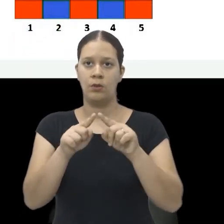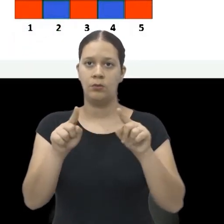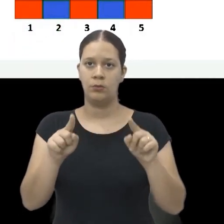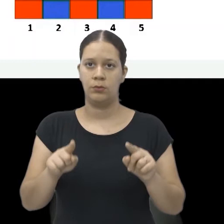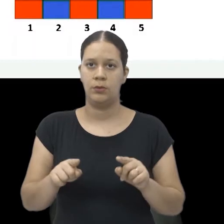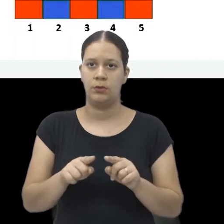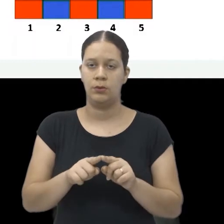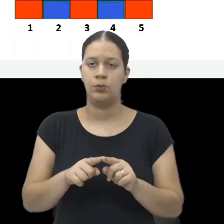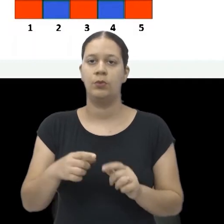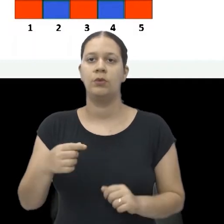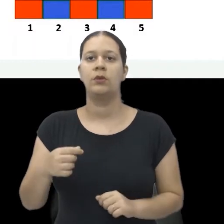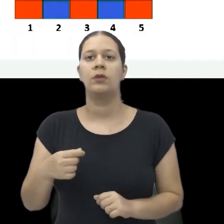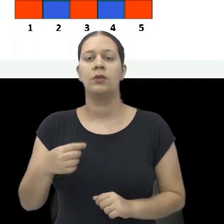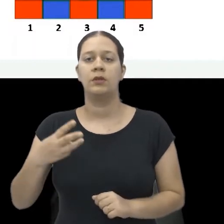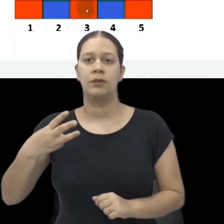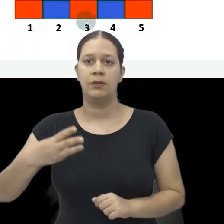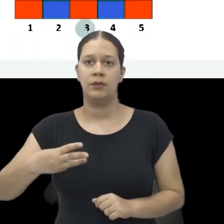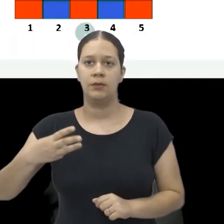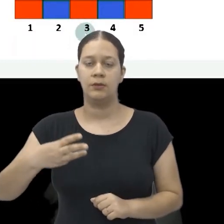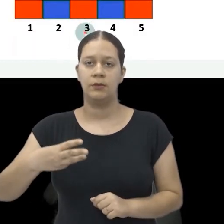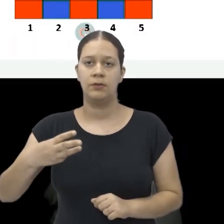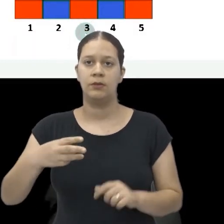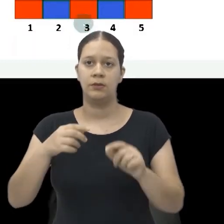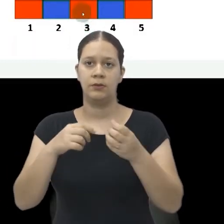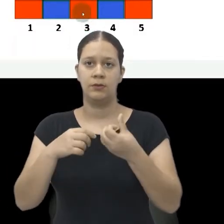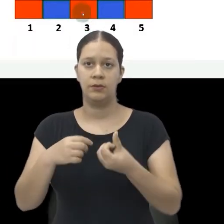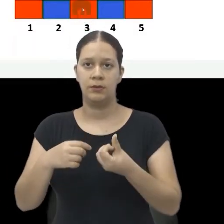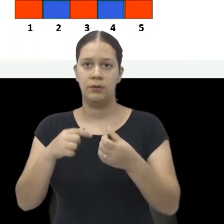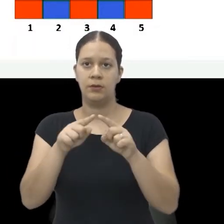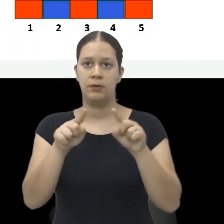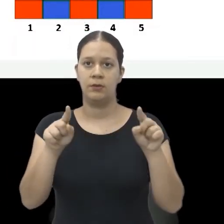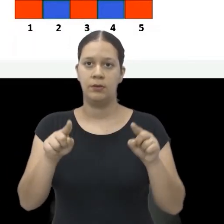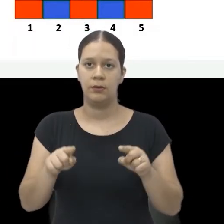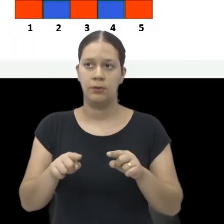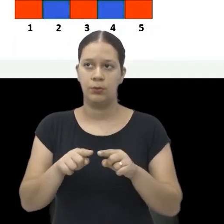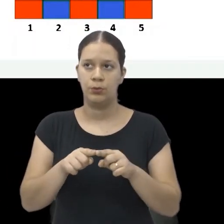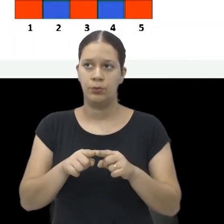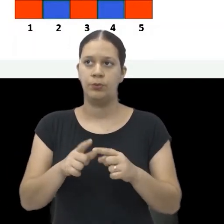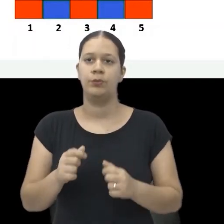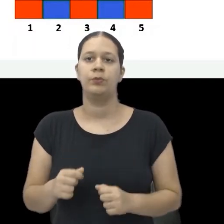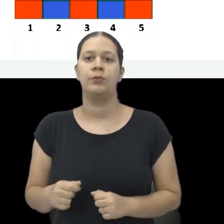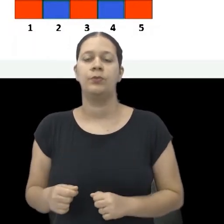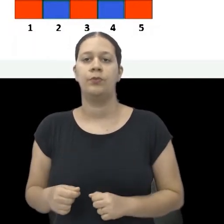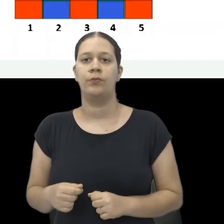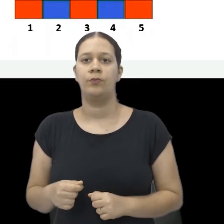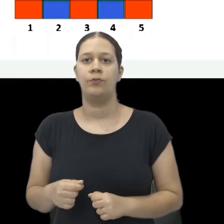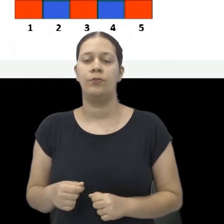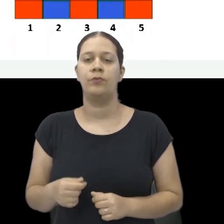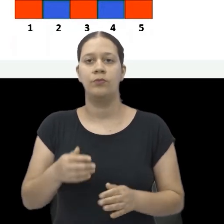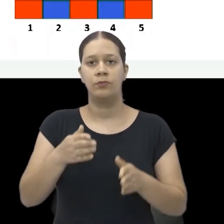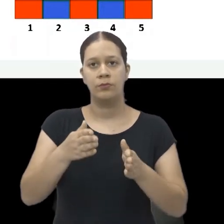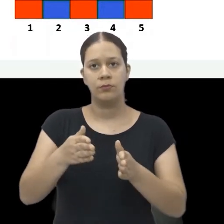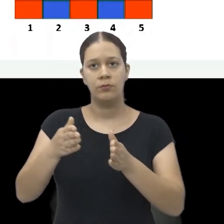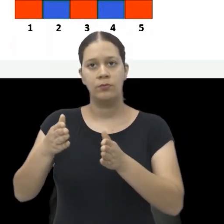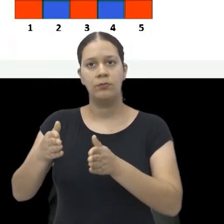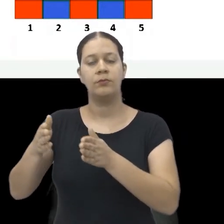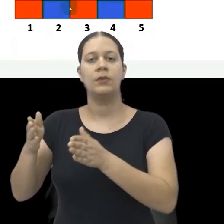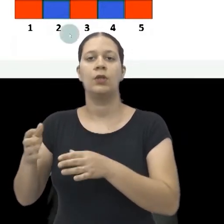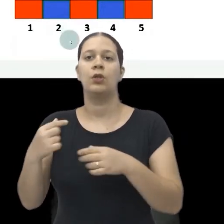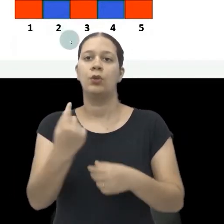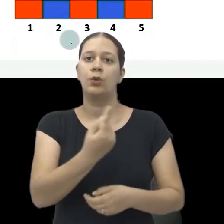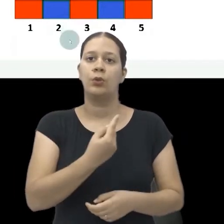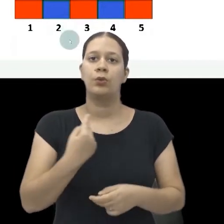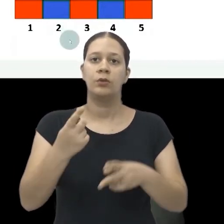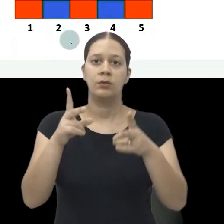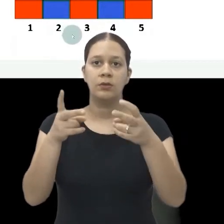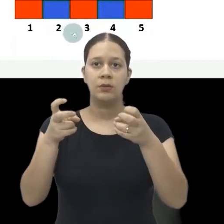4 retângulos. Na coluna 3, 6 retângulos. Com isso, nós